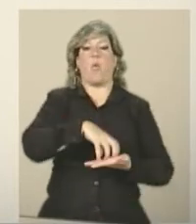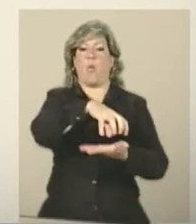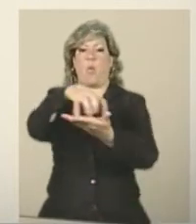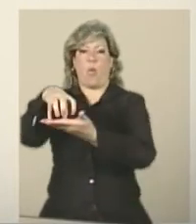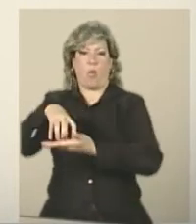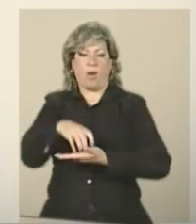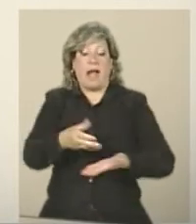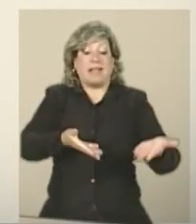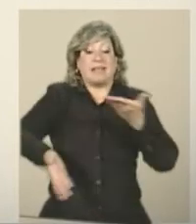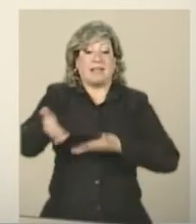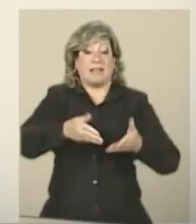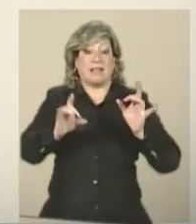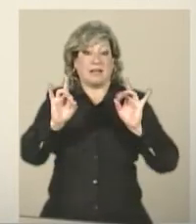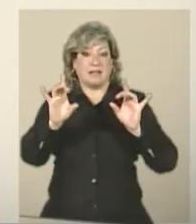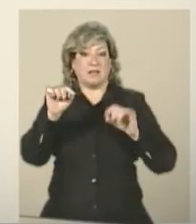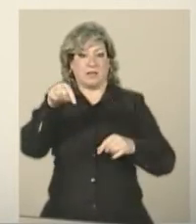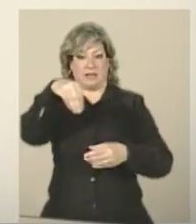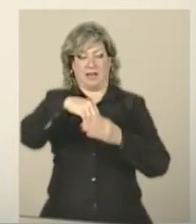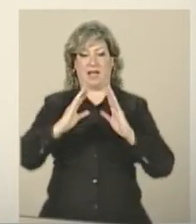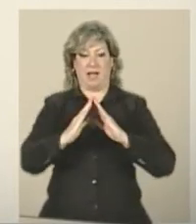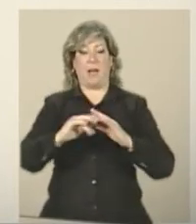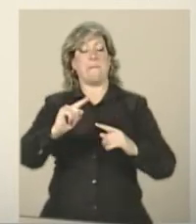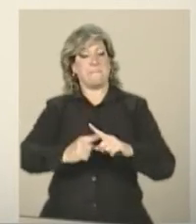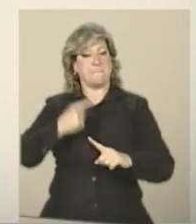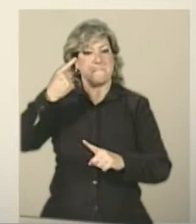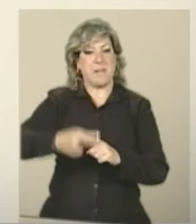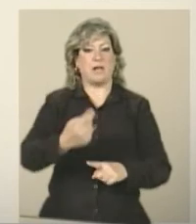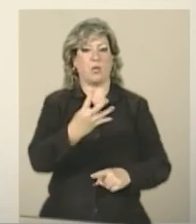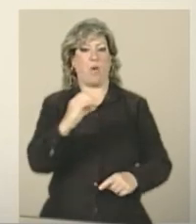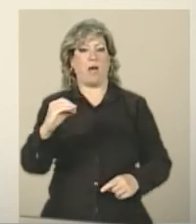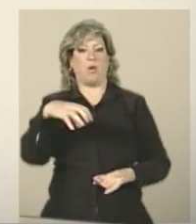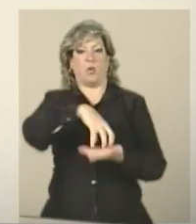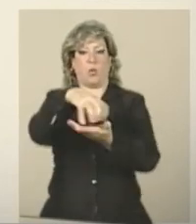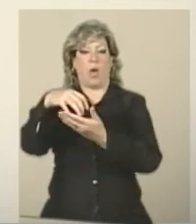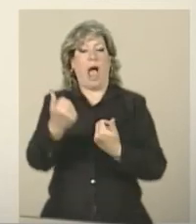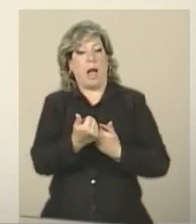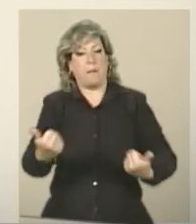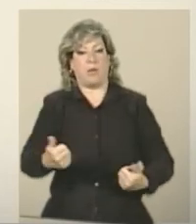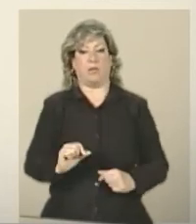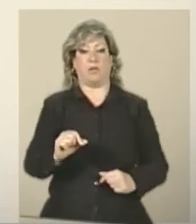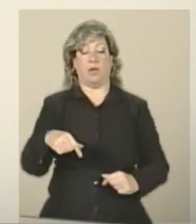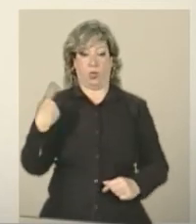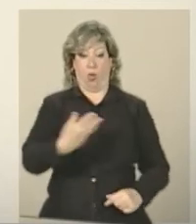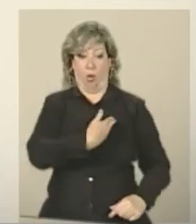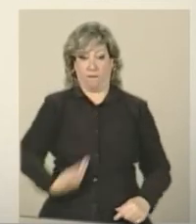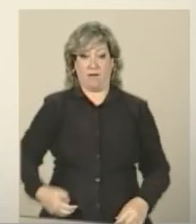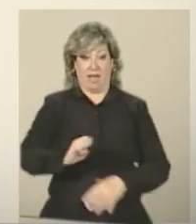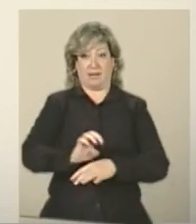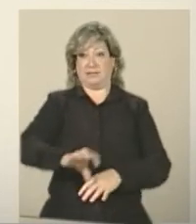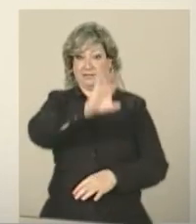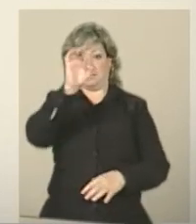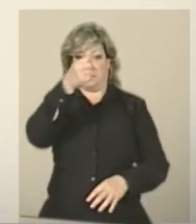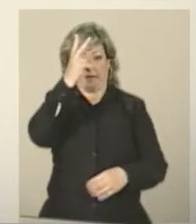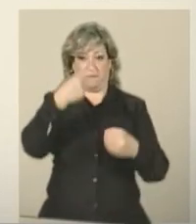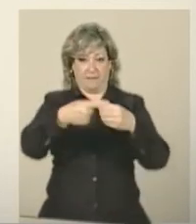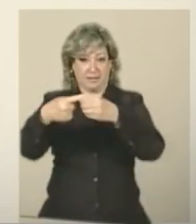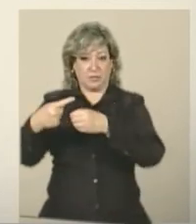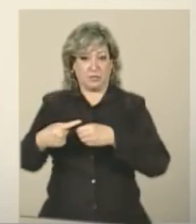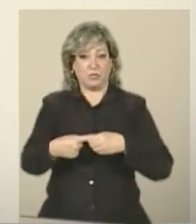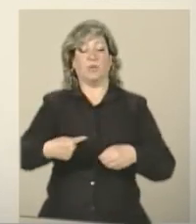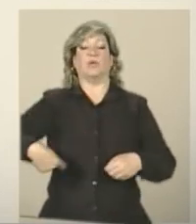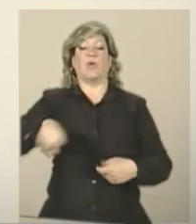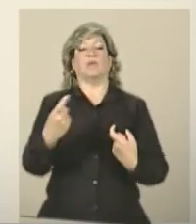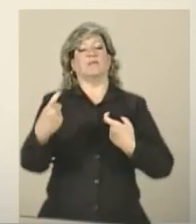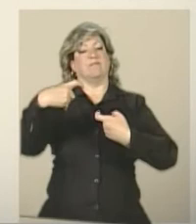domiciliar e mais 400 equipes de apoio os governos estaduais e as prefeituras serão